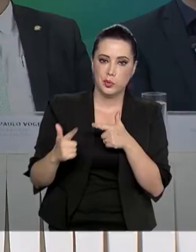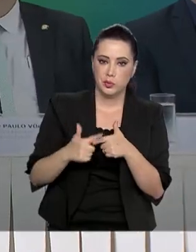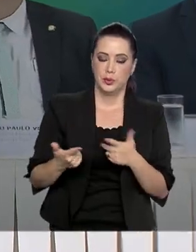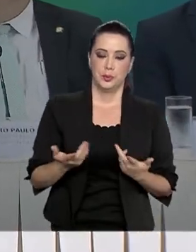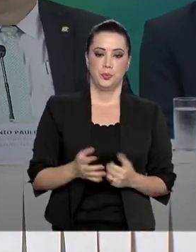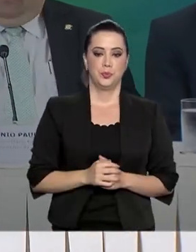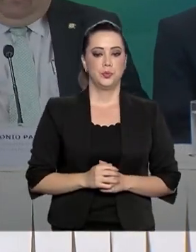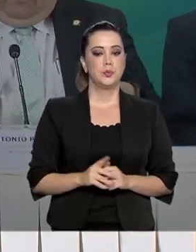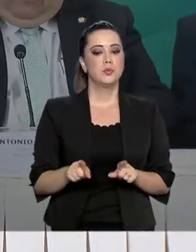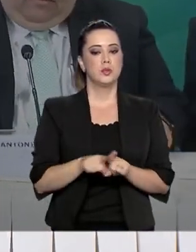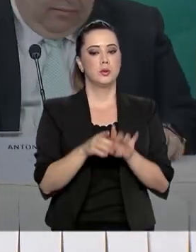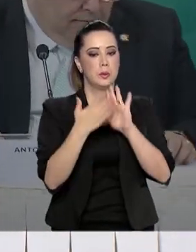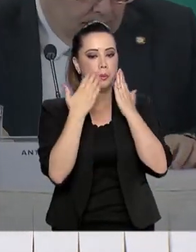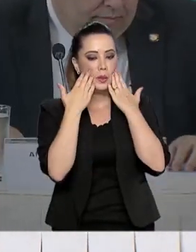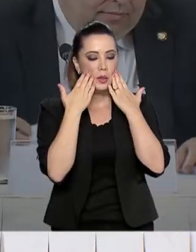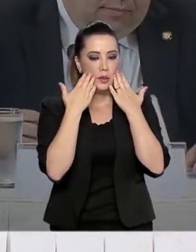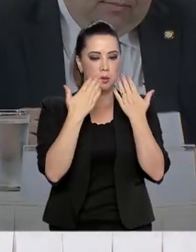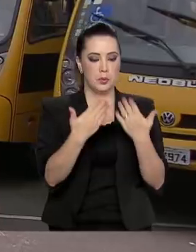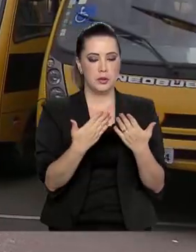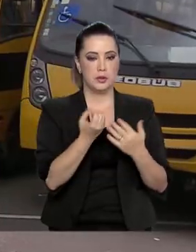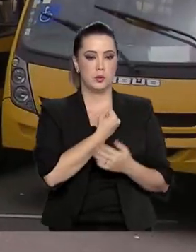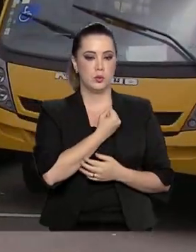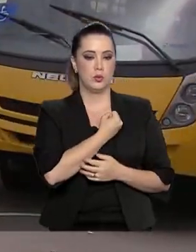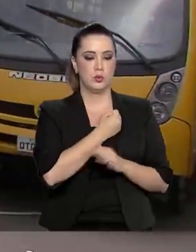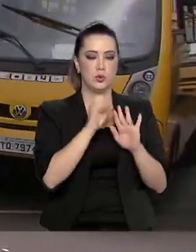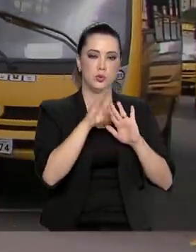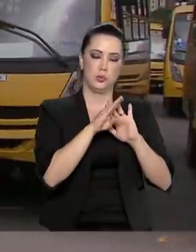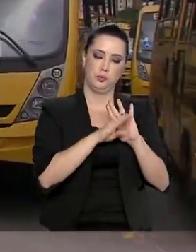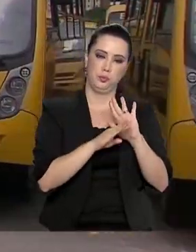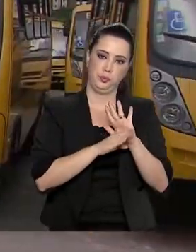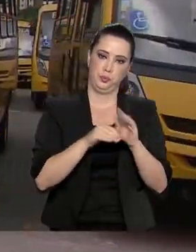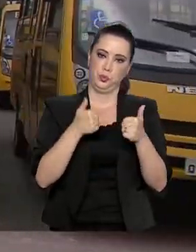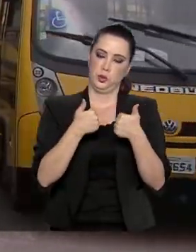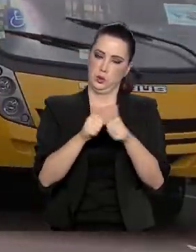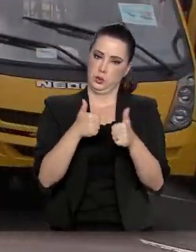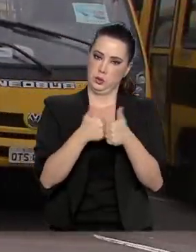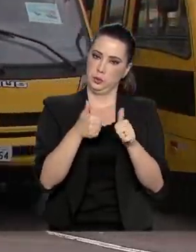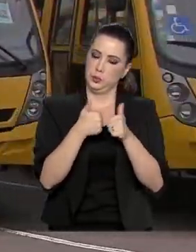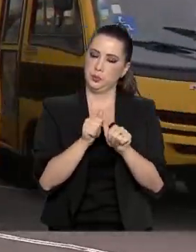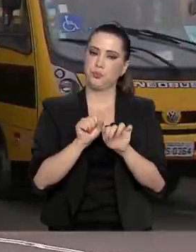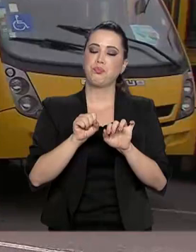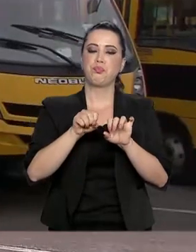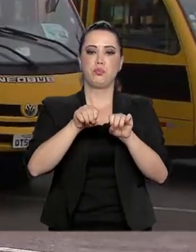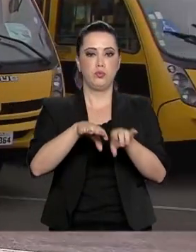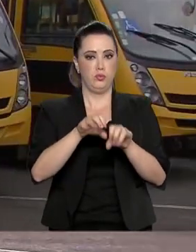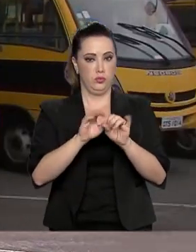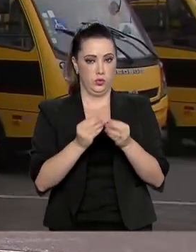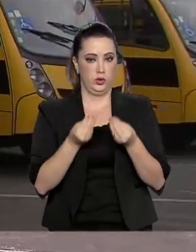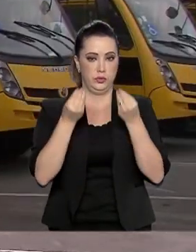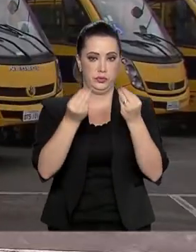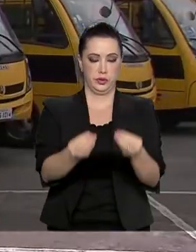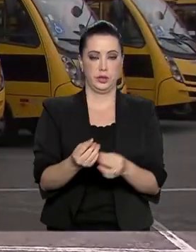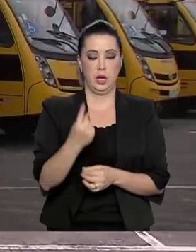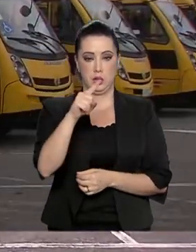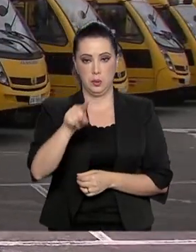também apresentou números de programas. No transporte escolar, por exemplo, foram entregues 1